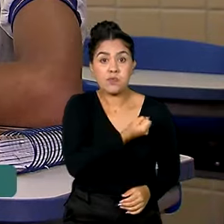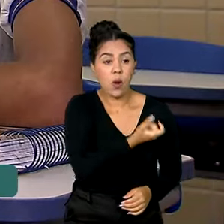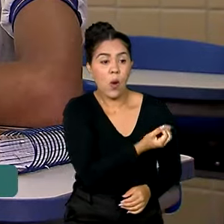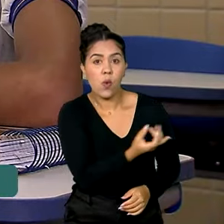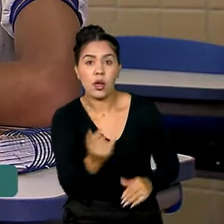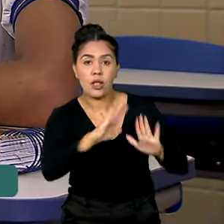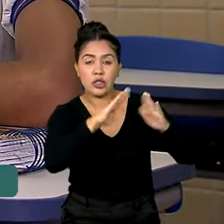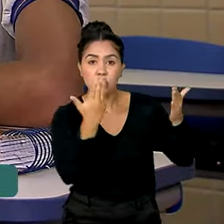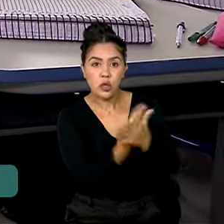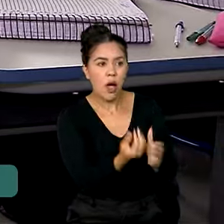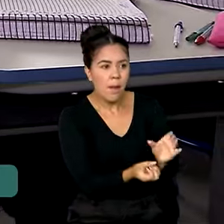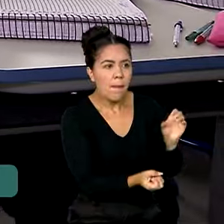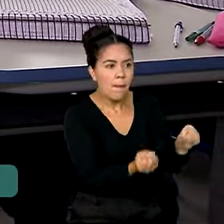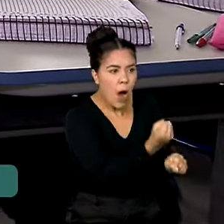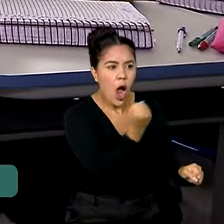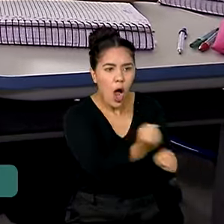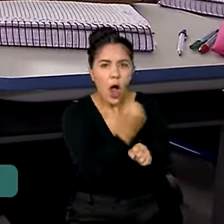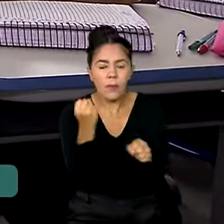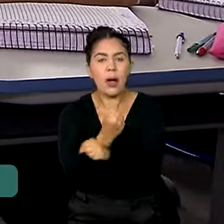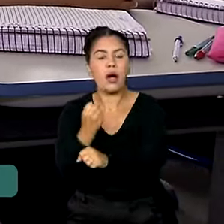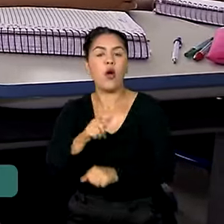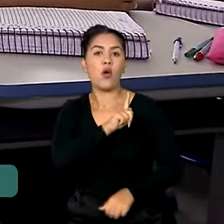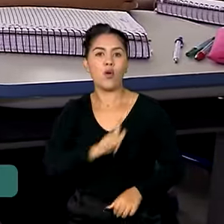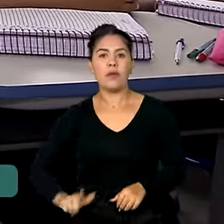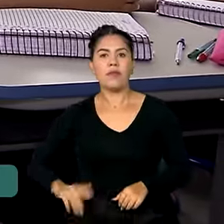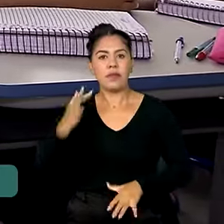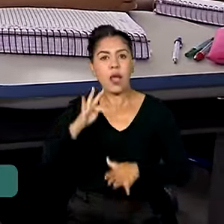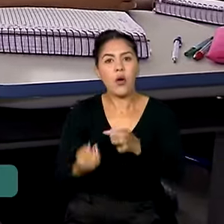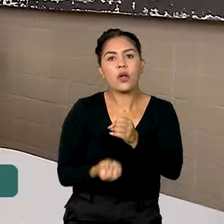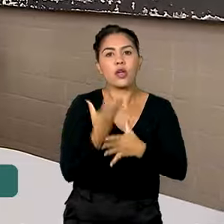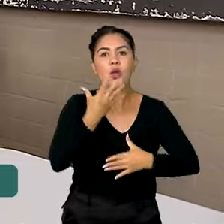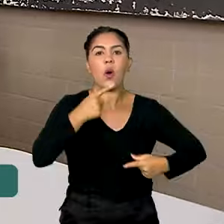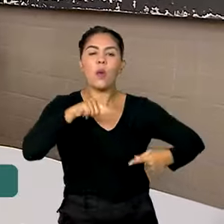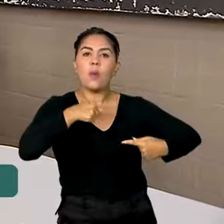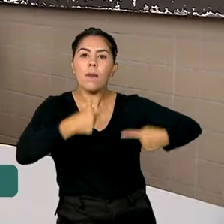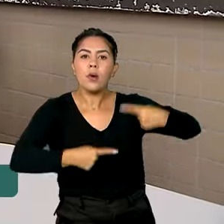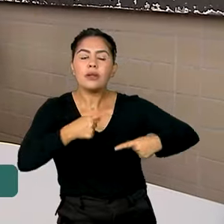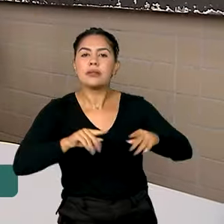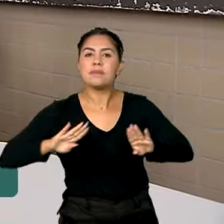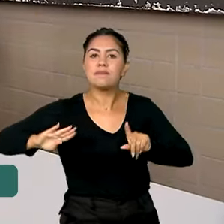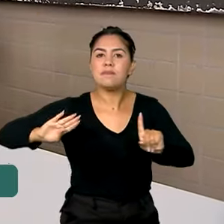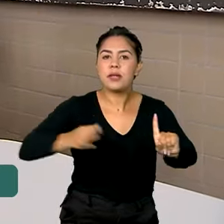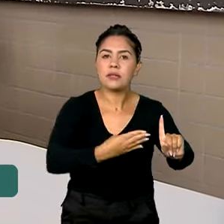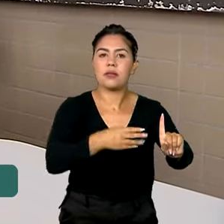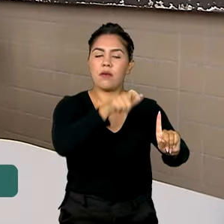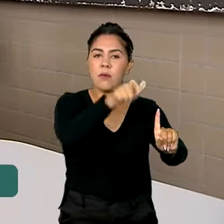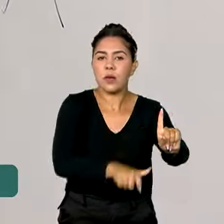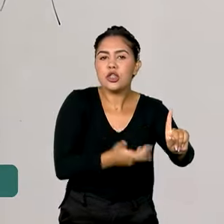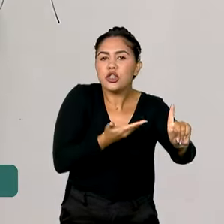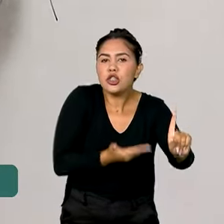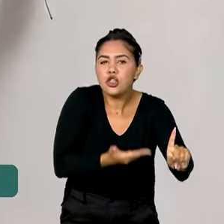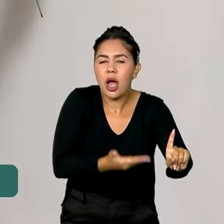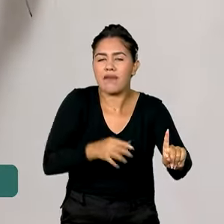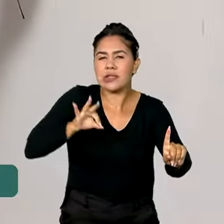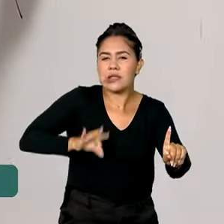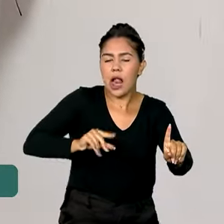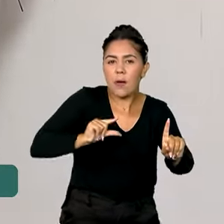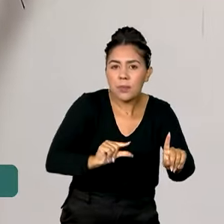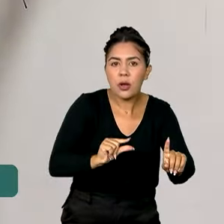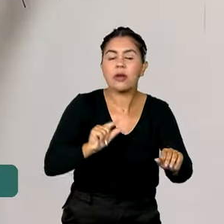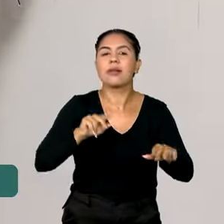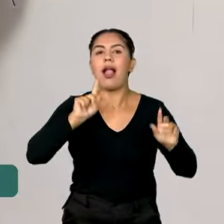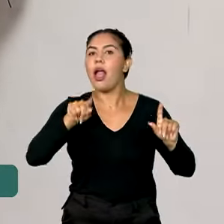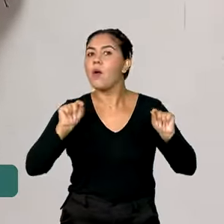o governo federal tem uma política para garantir que os jovens de baixa renda continuem seus estudos. É o programa Pé